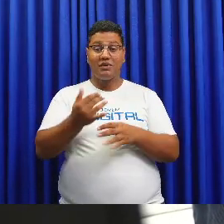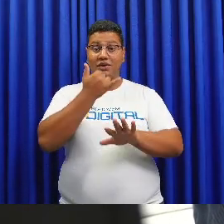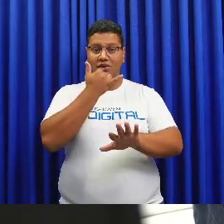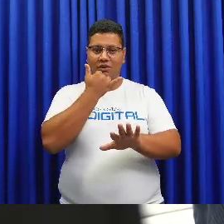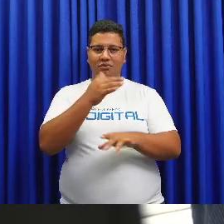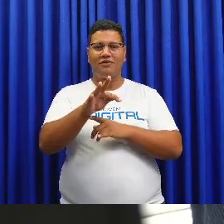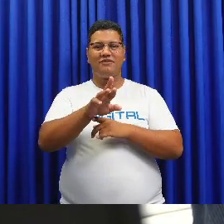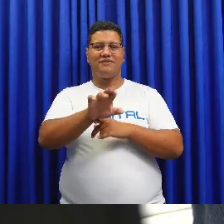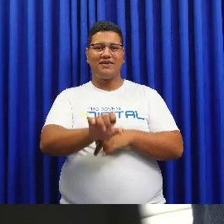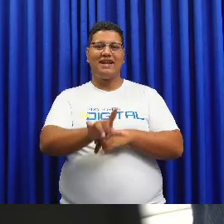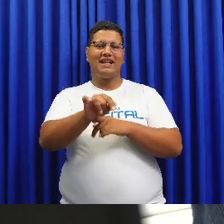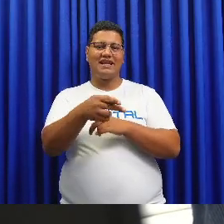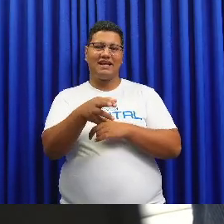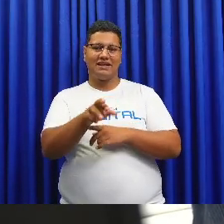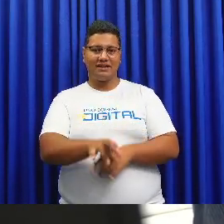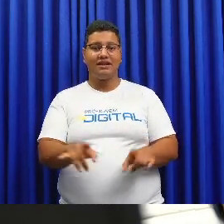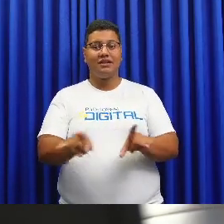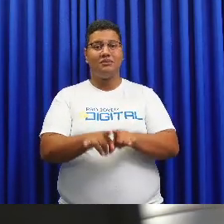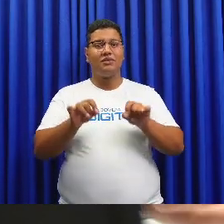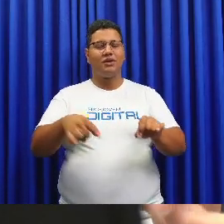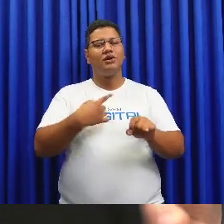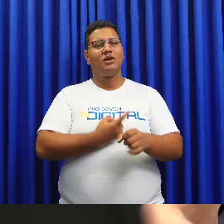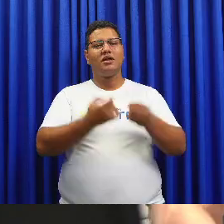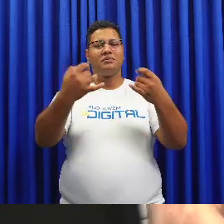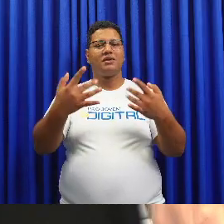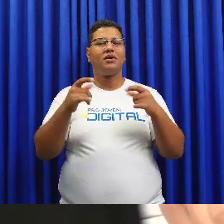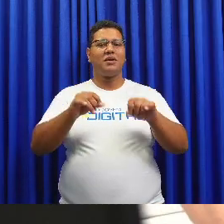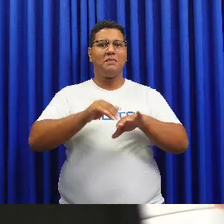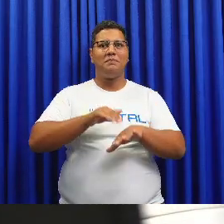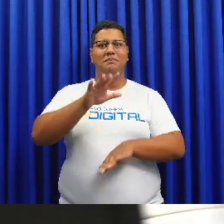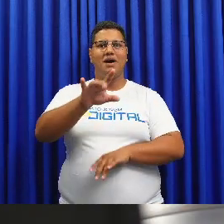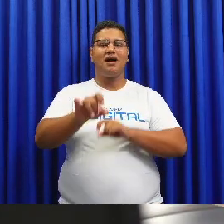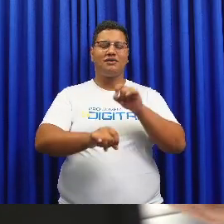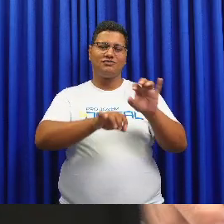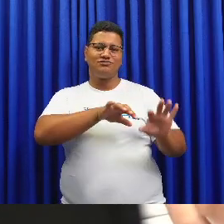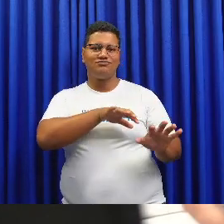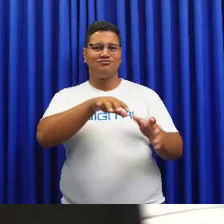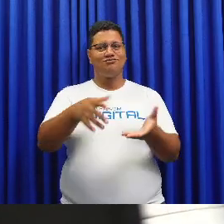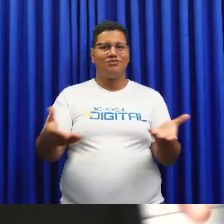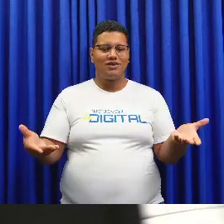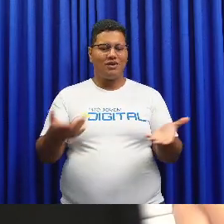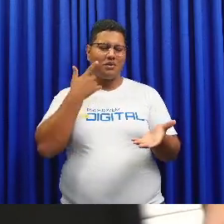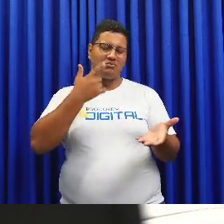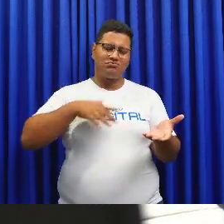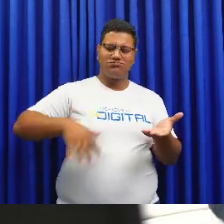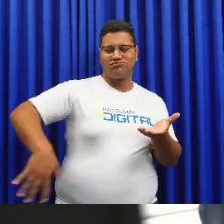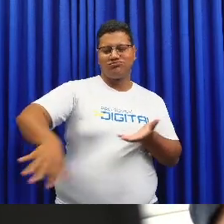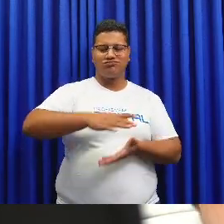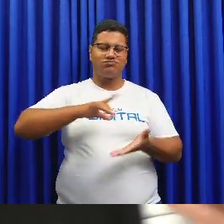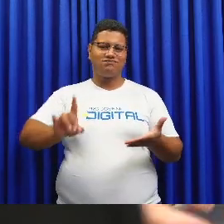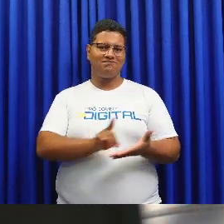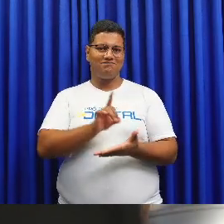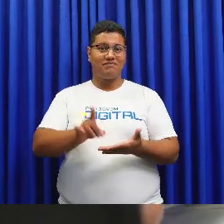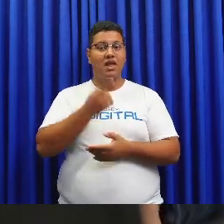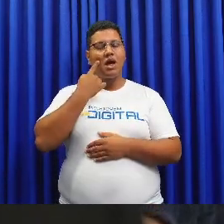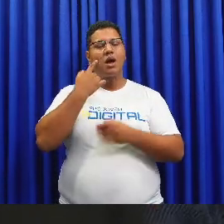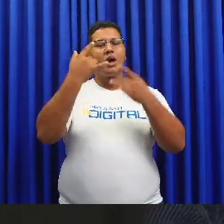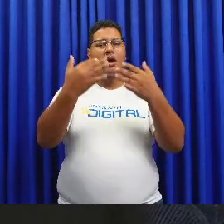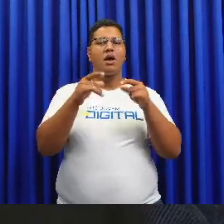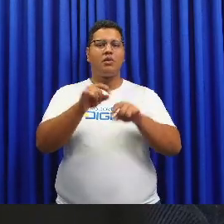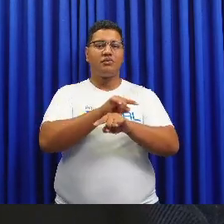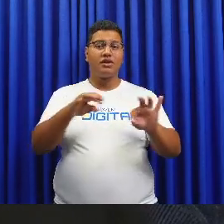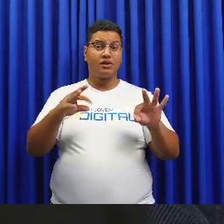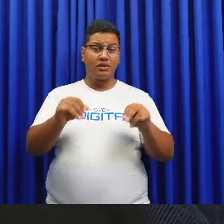de freelance, e vamos desvendar um pouco mais desse mundo do freelance na área digital. Só recapitulando,